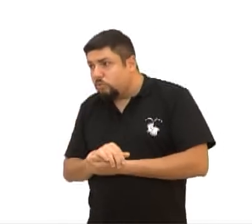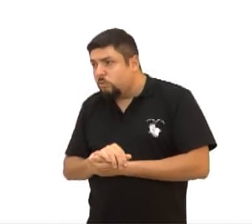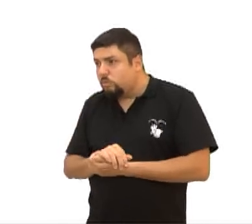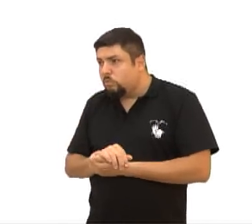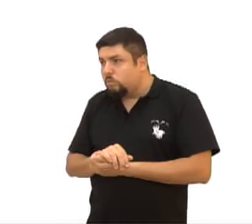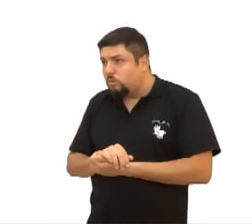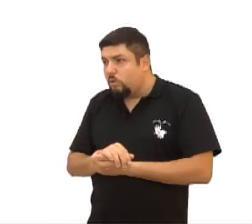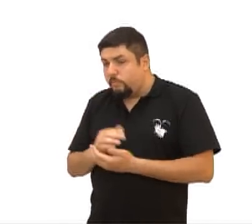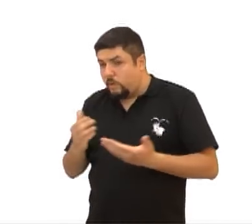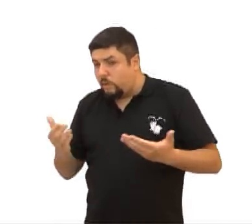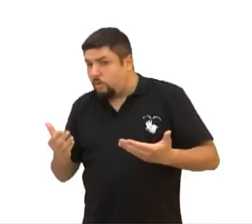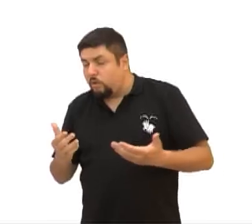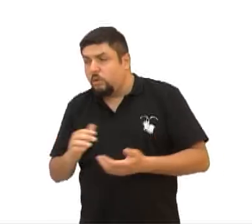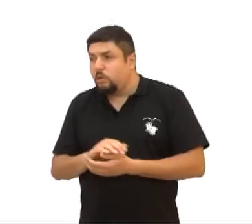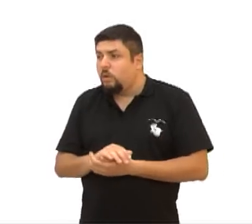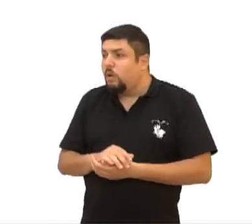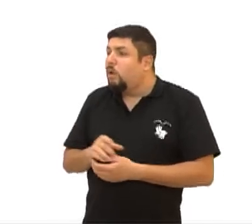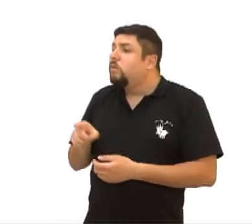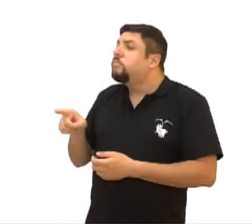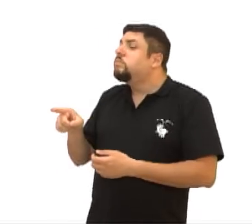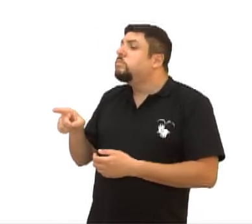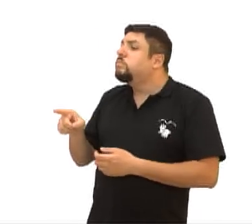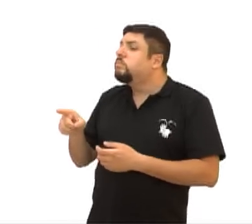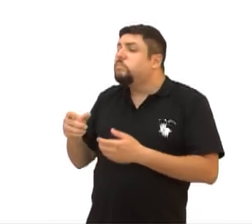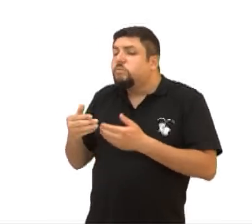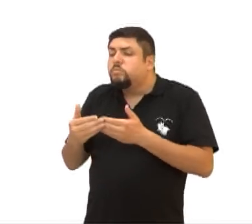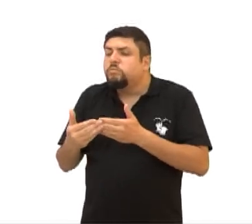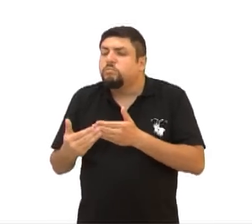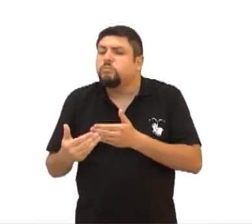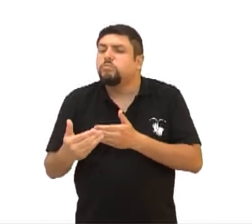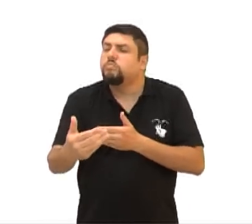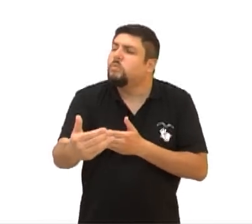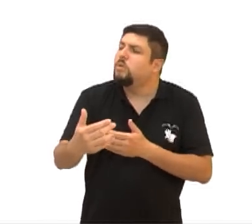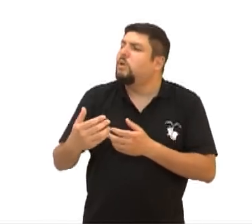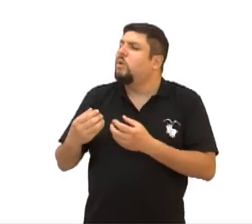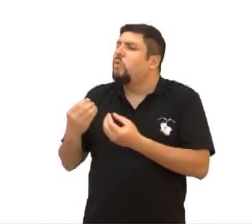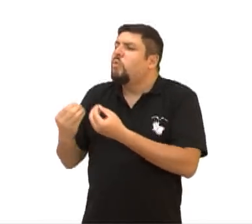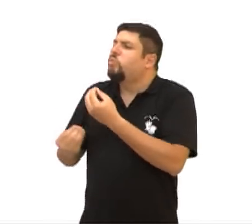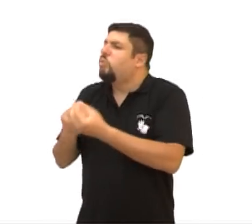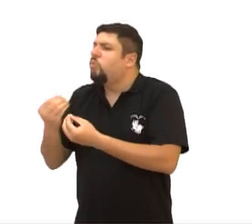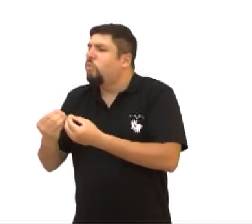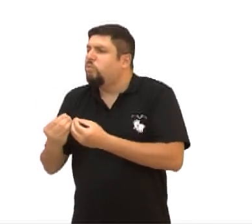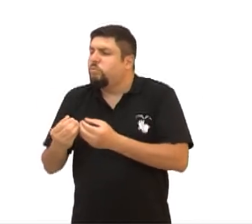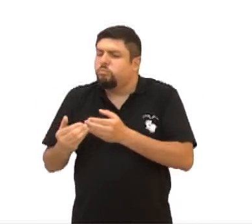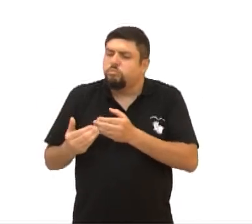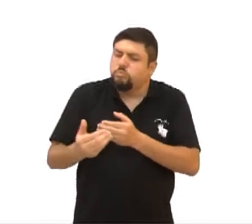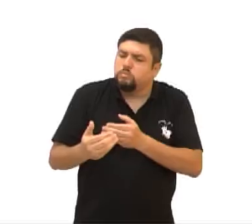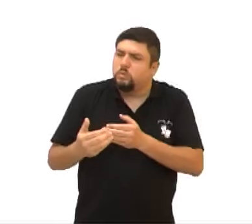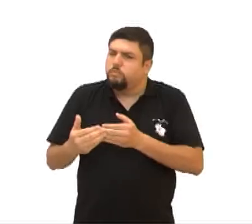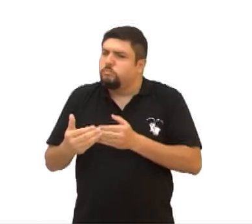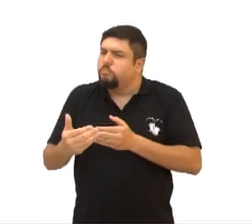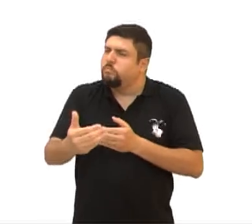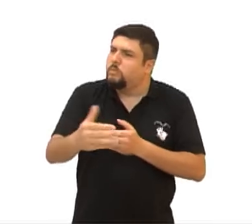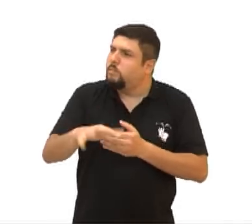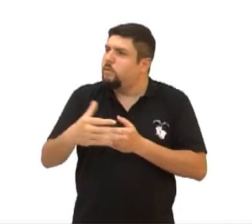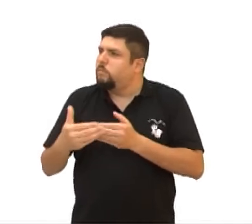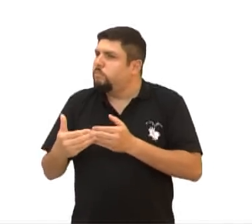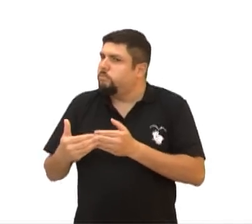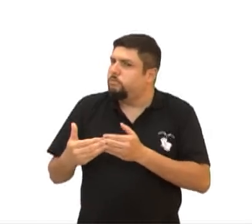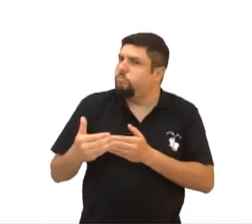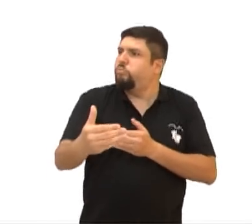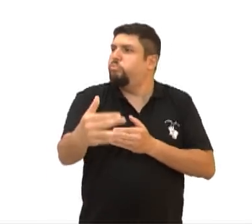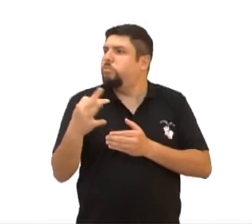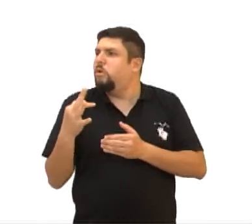essa nossa situação, o que o senhor prevê para o Distrito Federal a curto, médio e longo prazo?